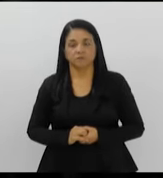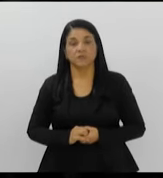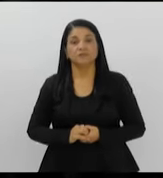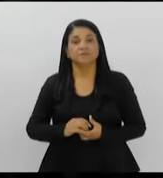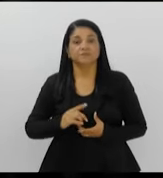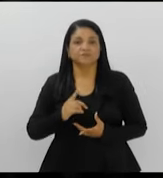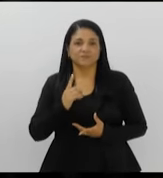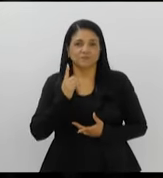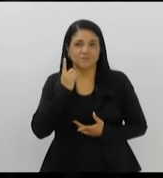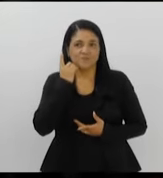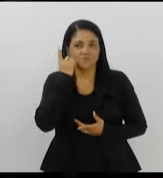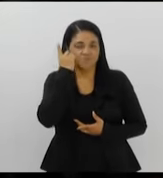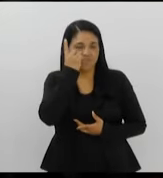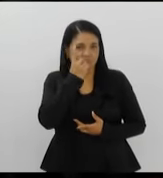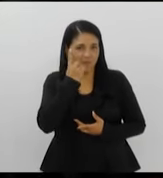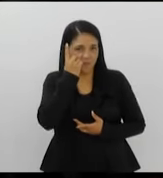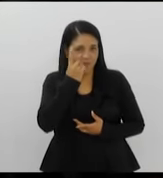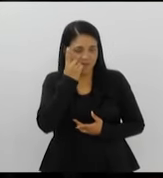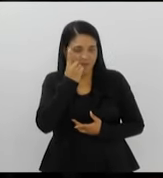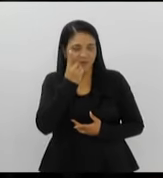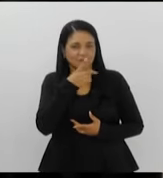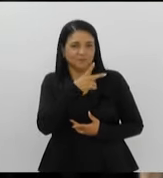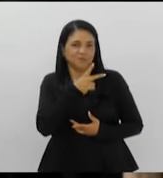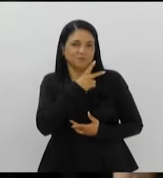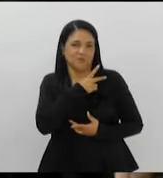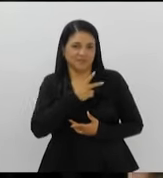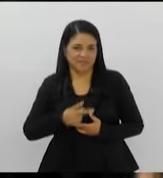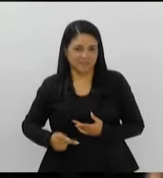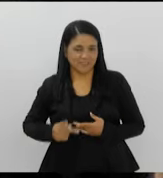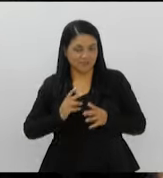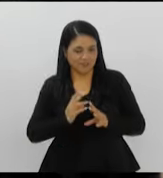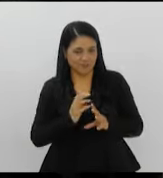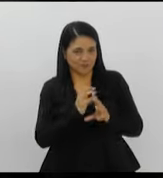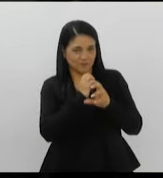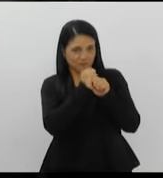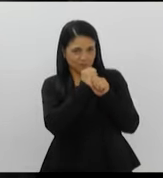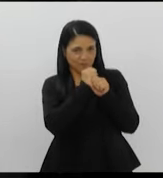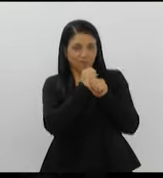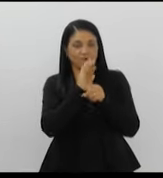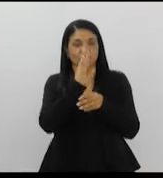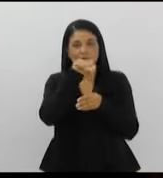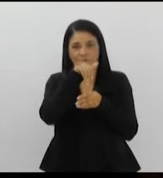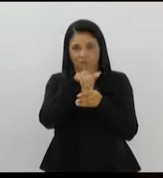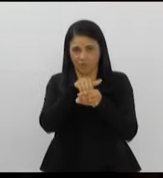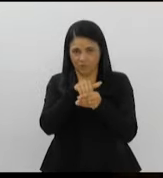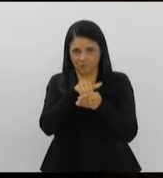Deputado Pedro, Vossa Excelência que está contabilizando os votos.